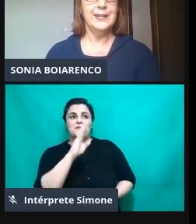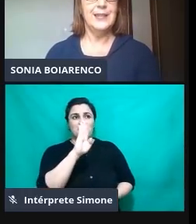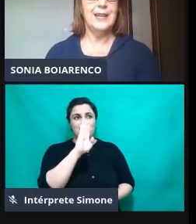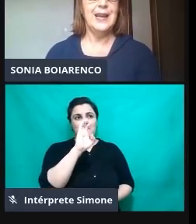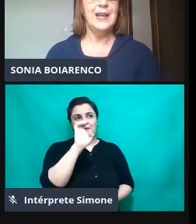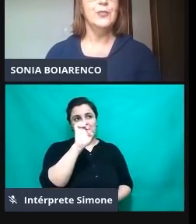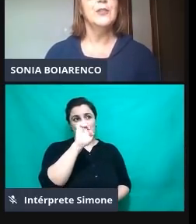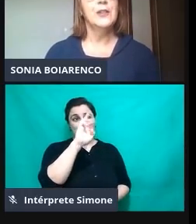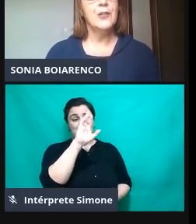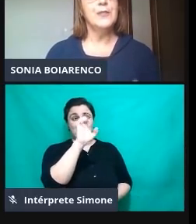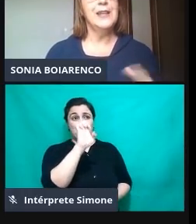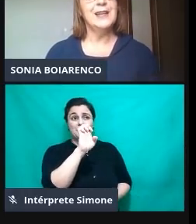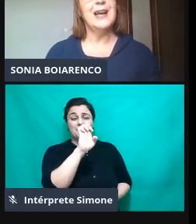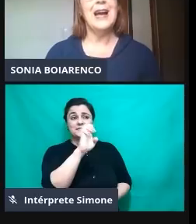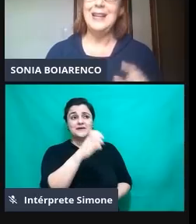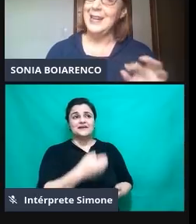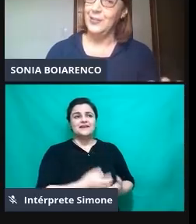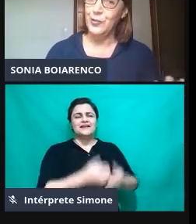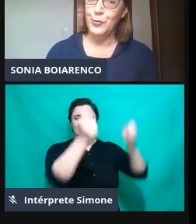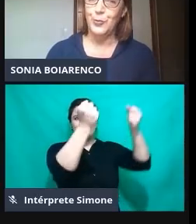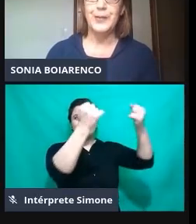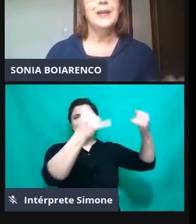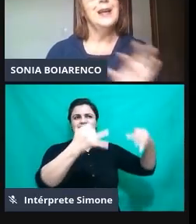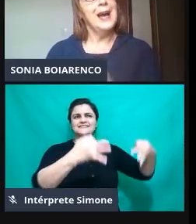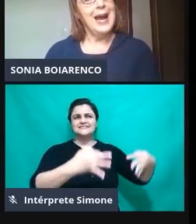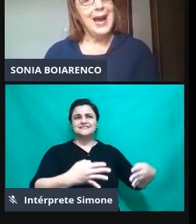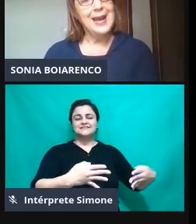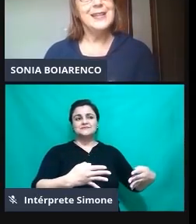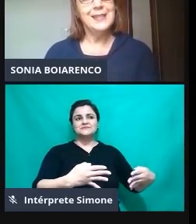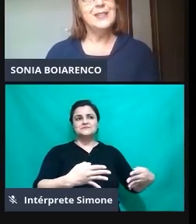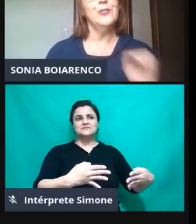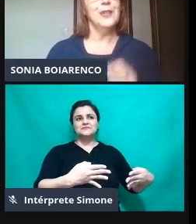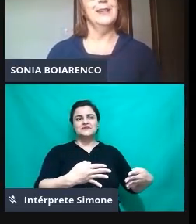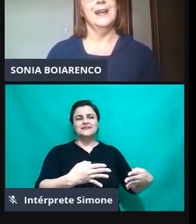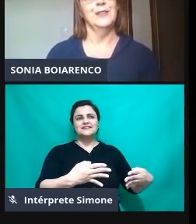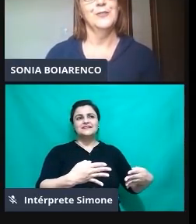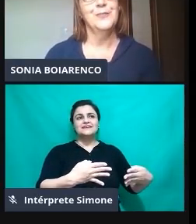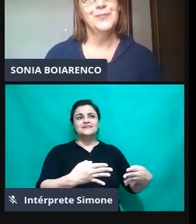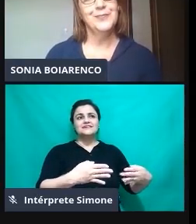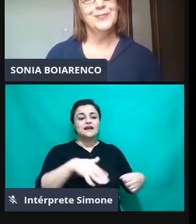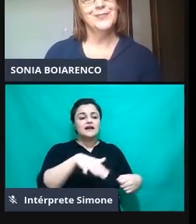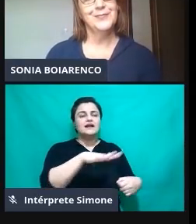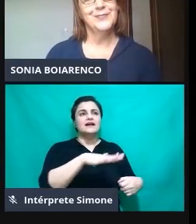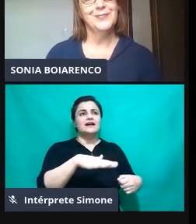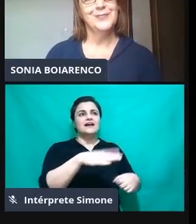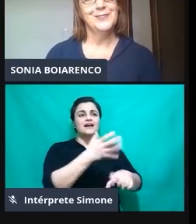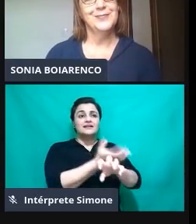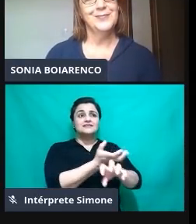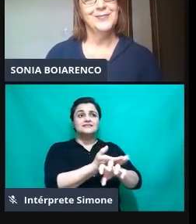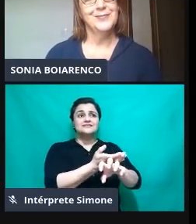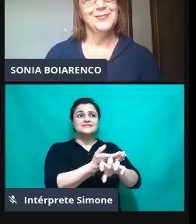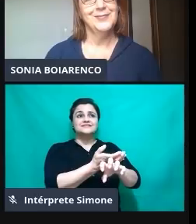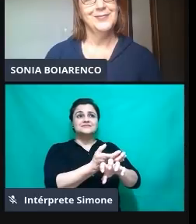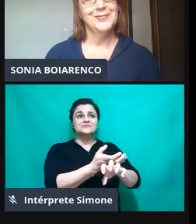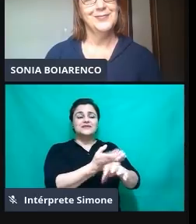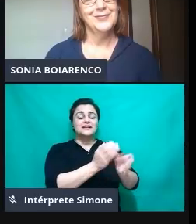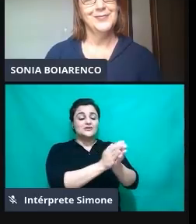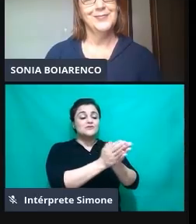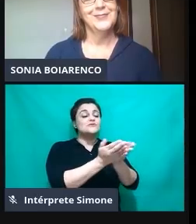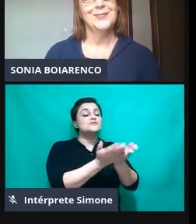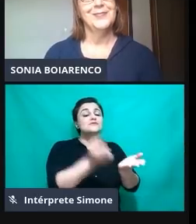organização desse caderno, aliás, desculpe, a área dentro do caderno. Isso mesmo,